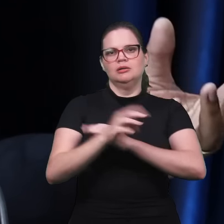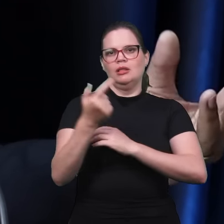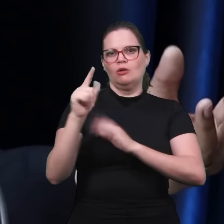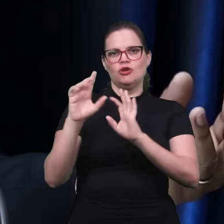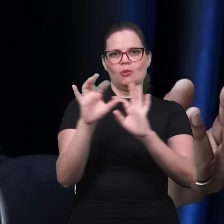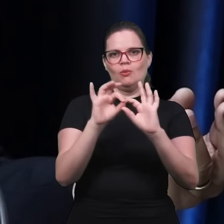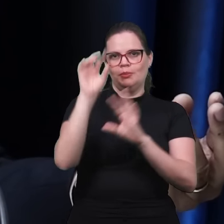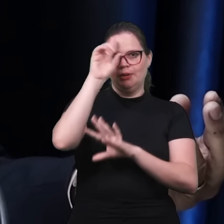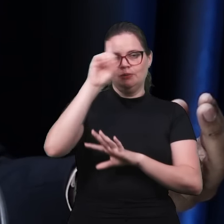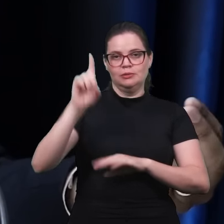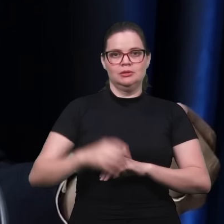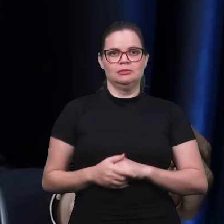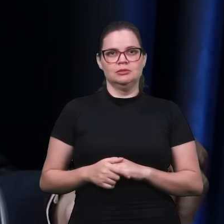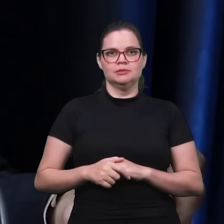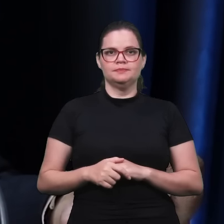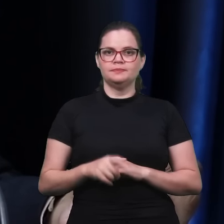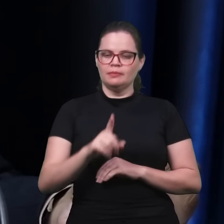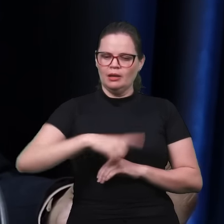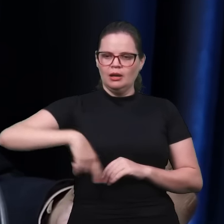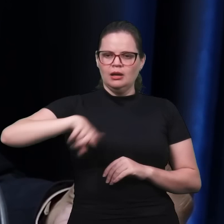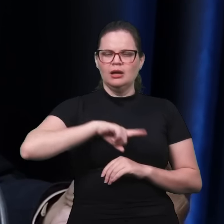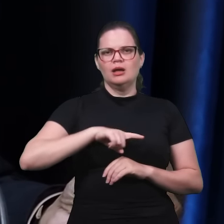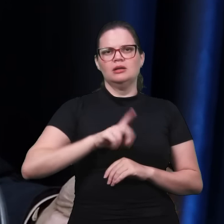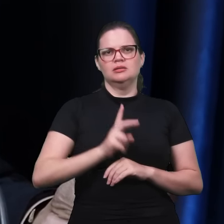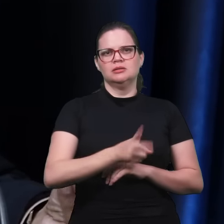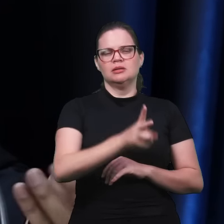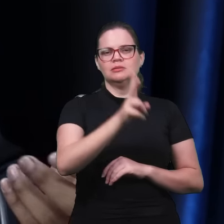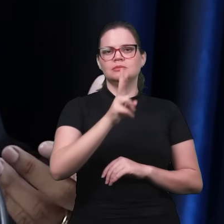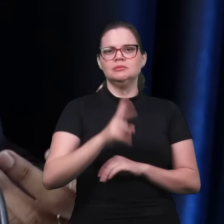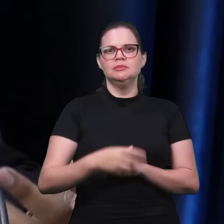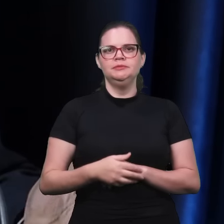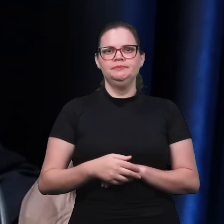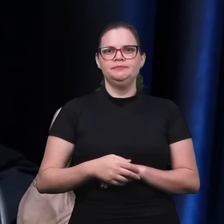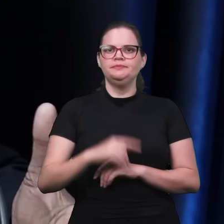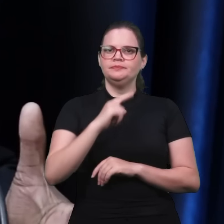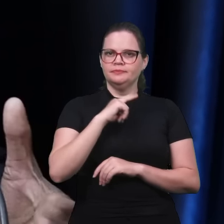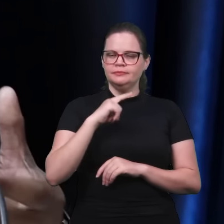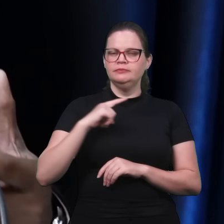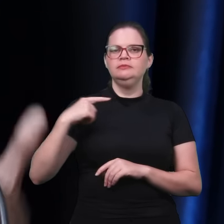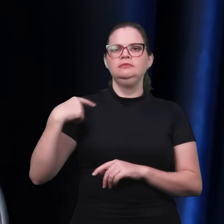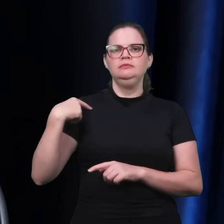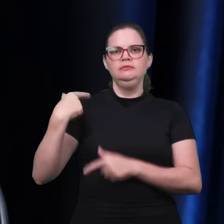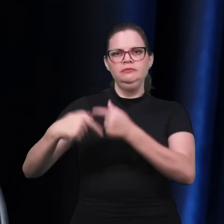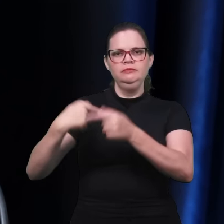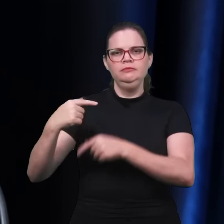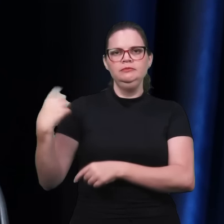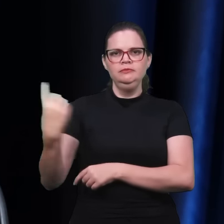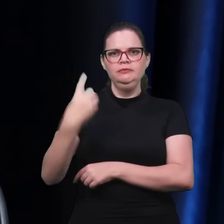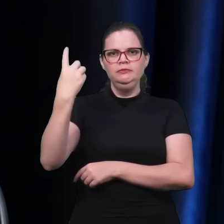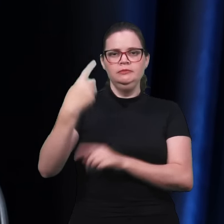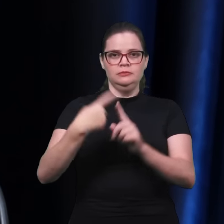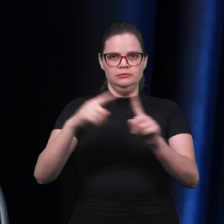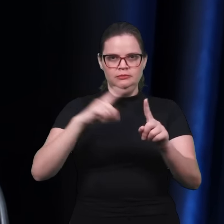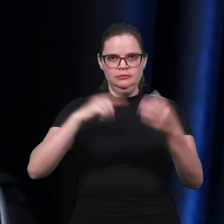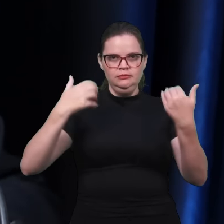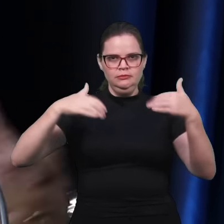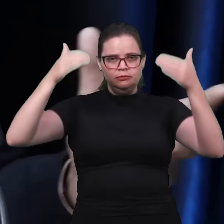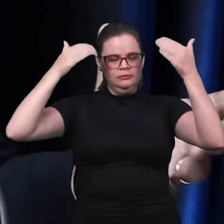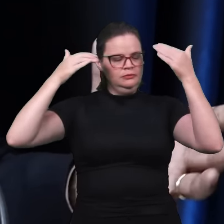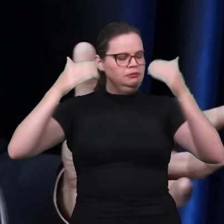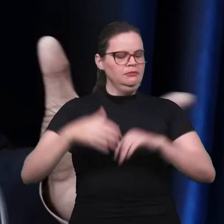embora fizessem parte da descendência de Davi, não reinaram, né, porque